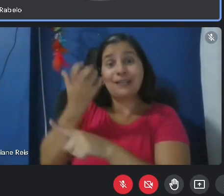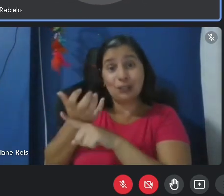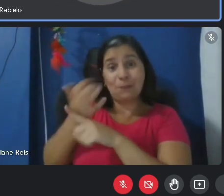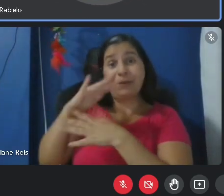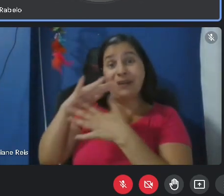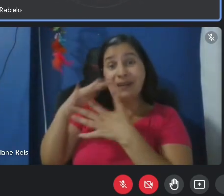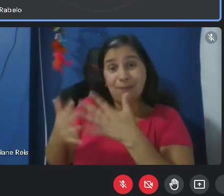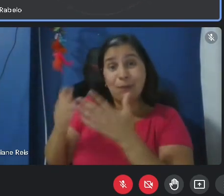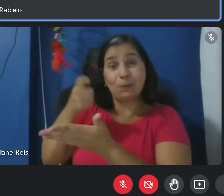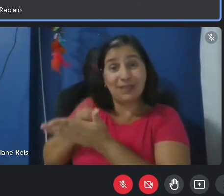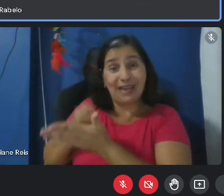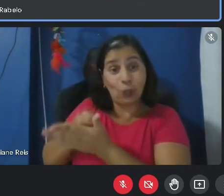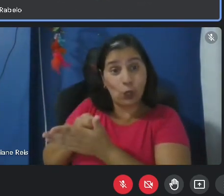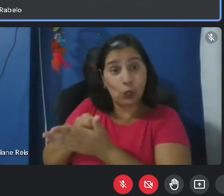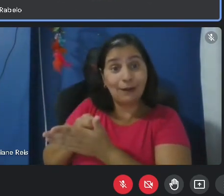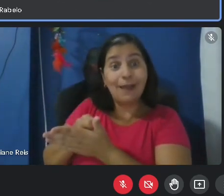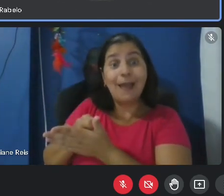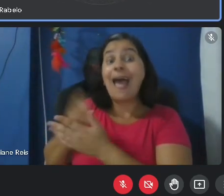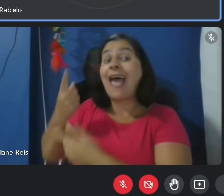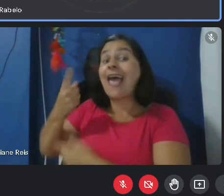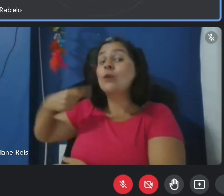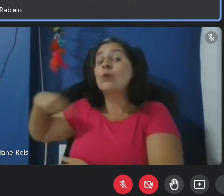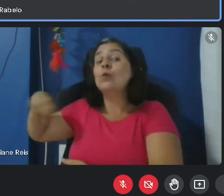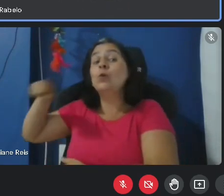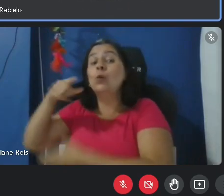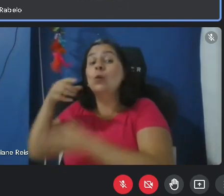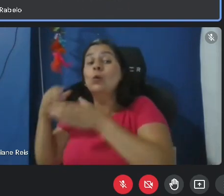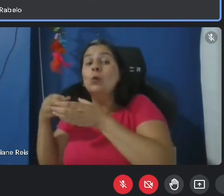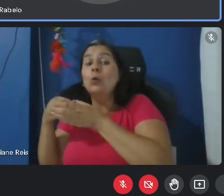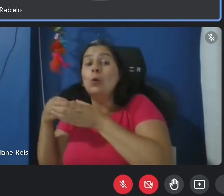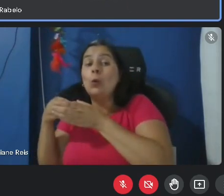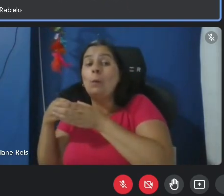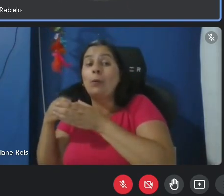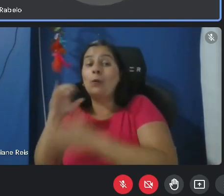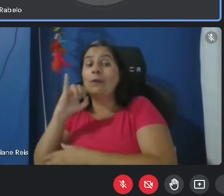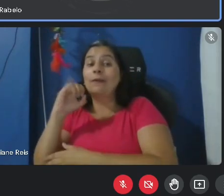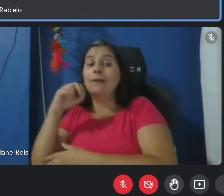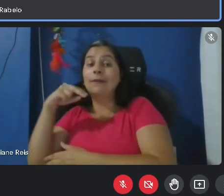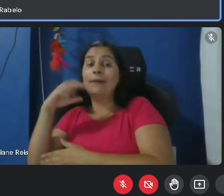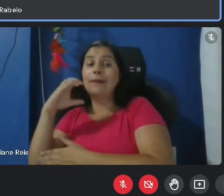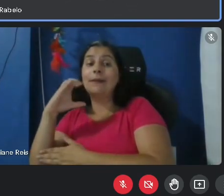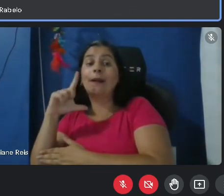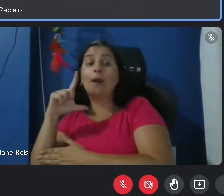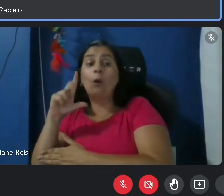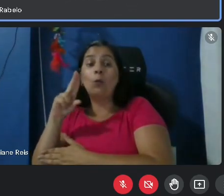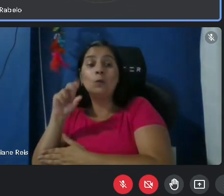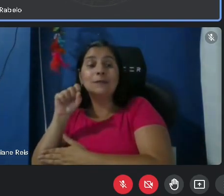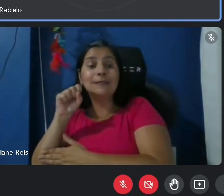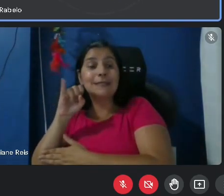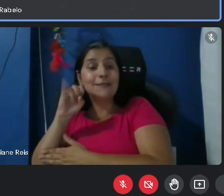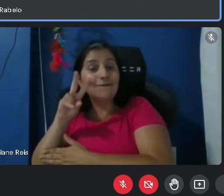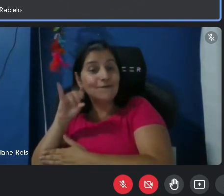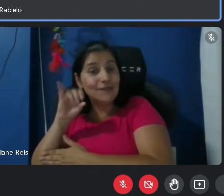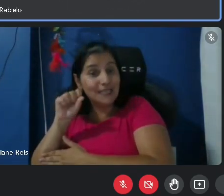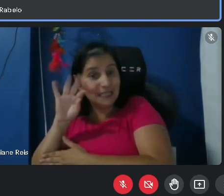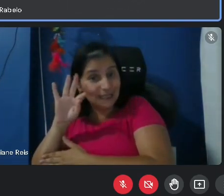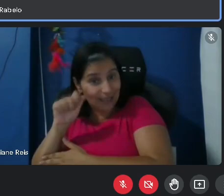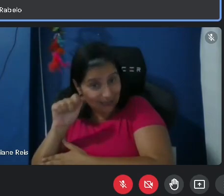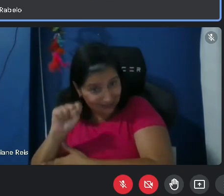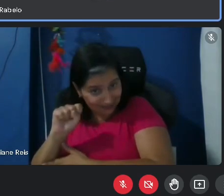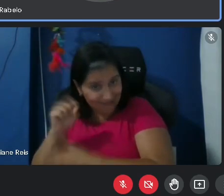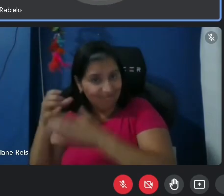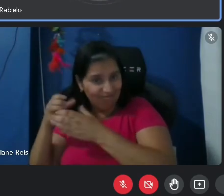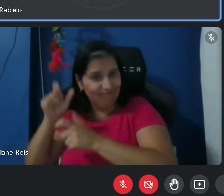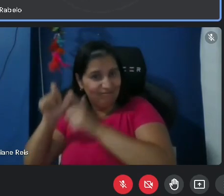nisso agora, na disciplina de Libras, nessa obrigatoriedade da disciplina de Libras,